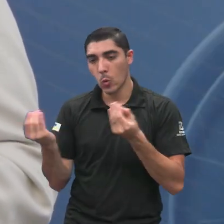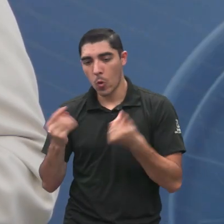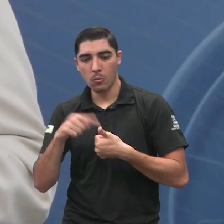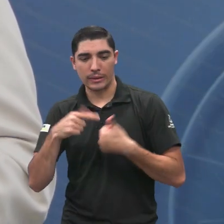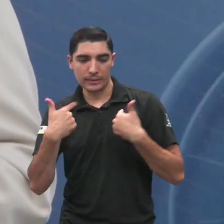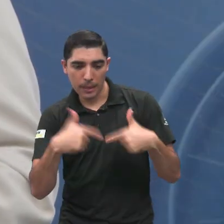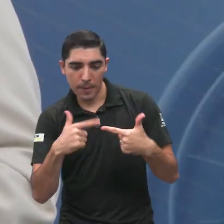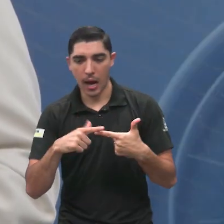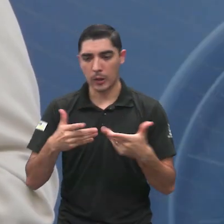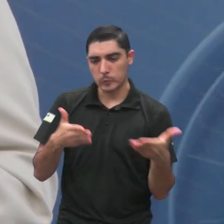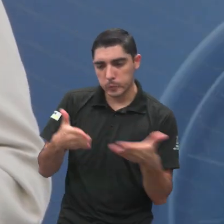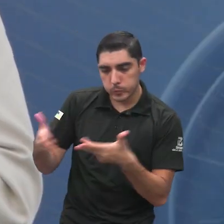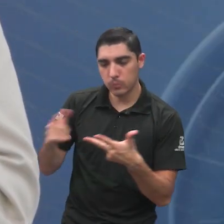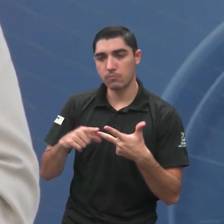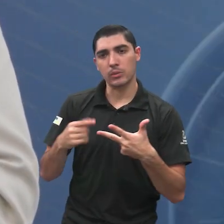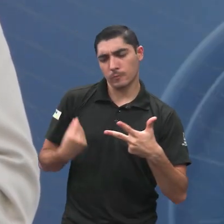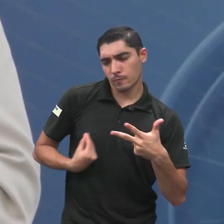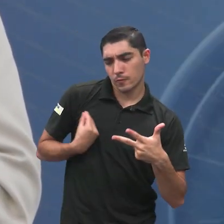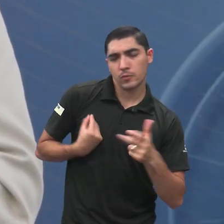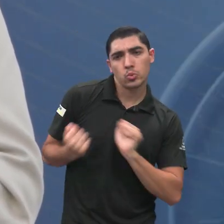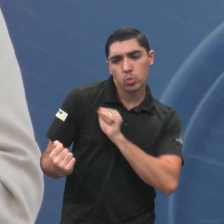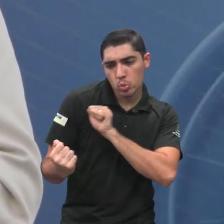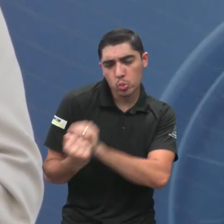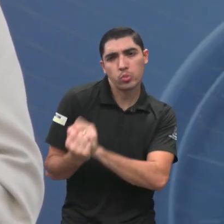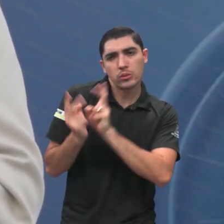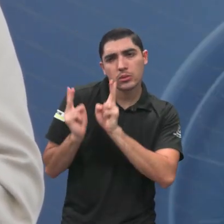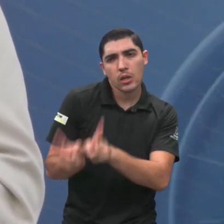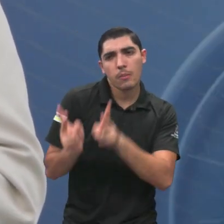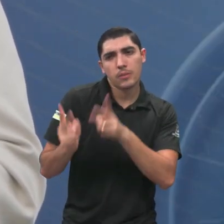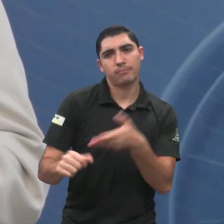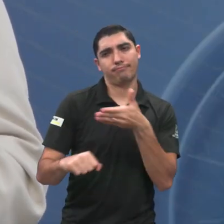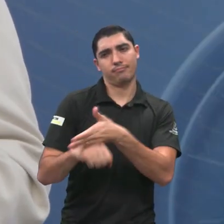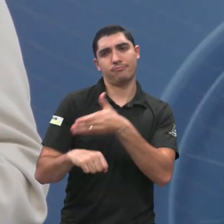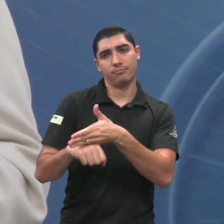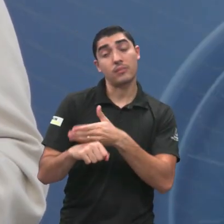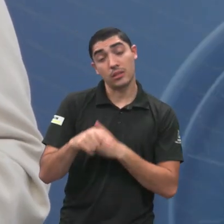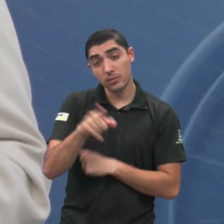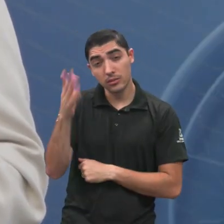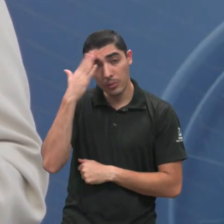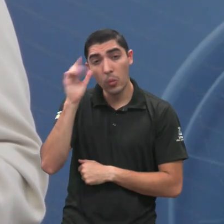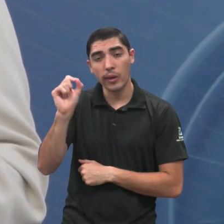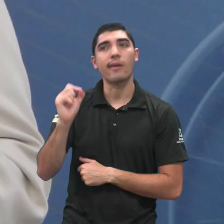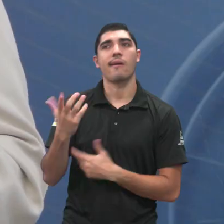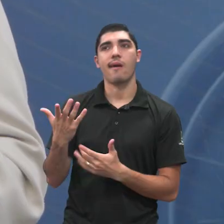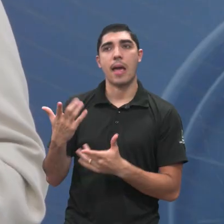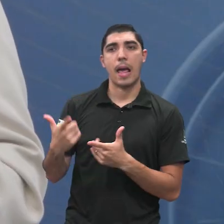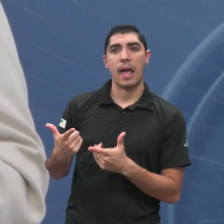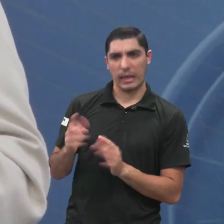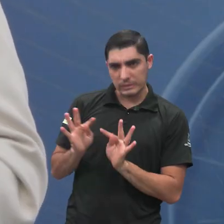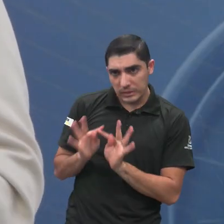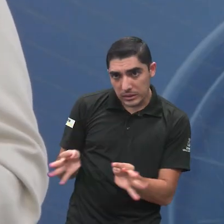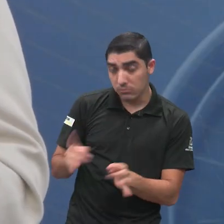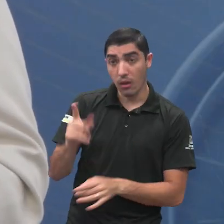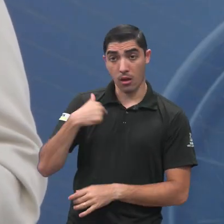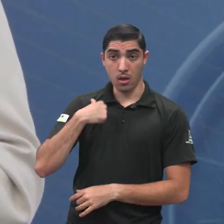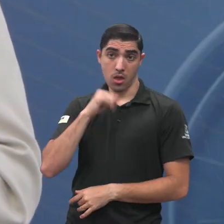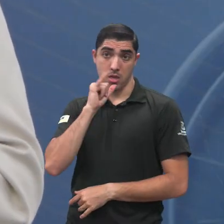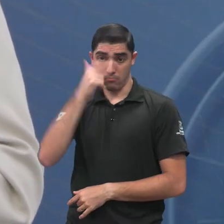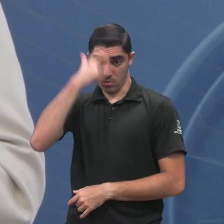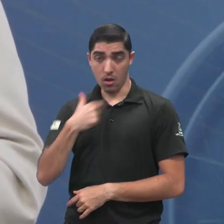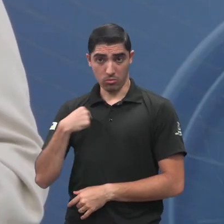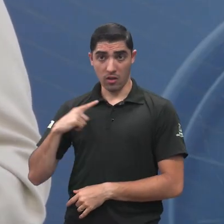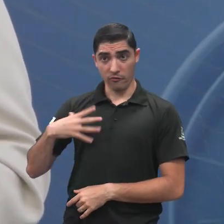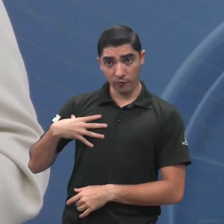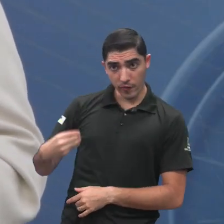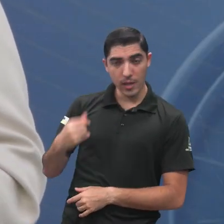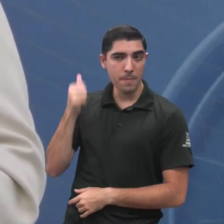trabalho e presença verdadeira na vida dos filhos, né? E sabe que nem sempre é simples. Eu, como pai, por exemplo,